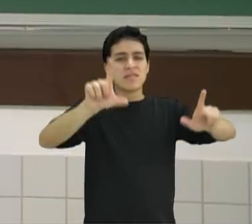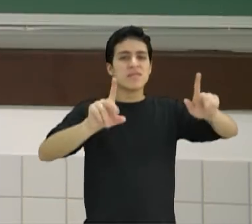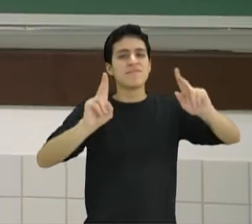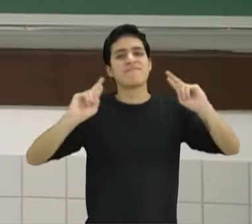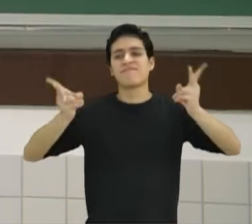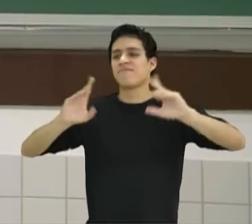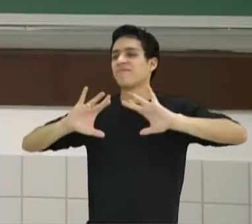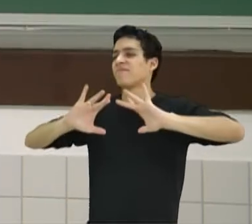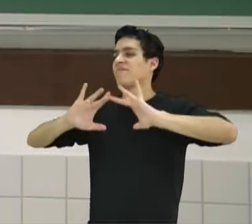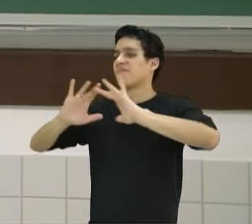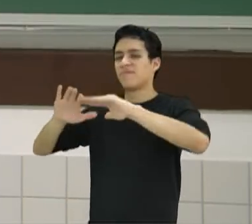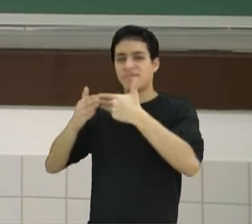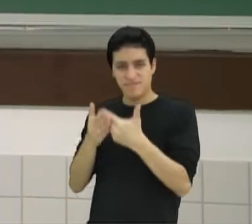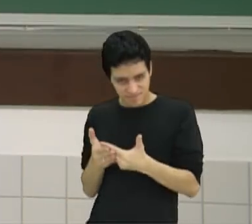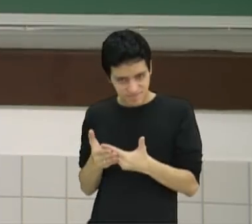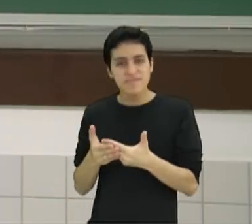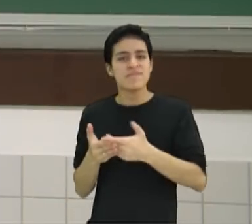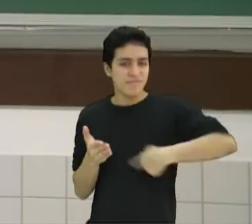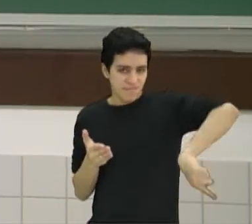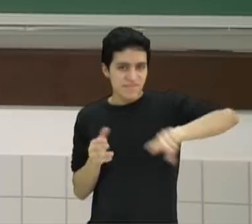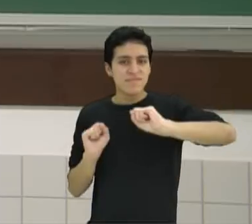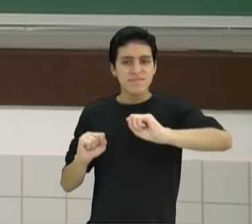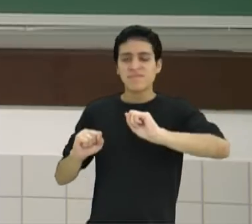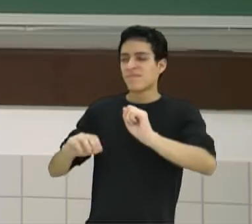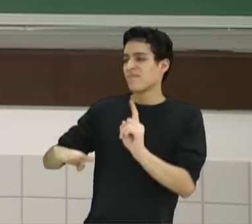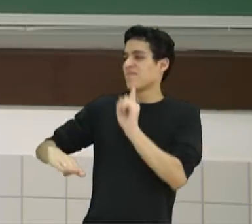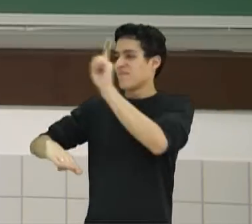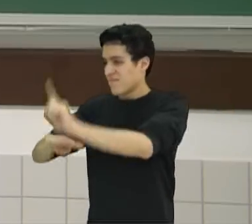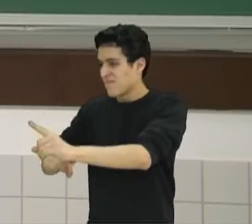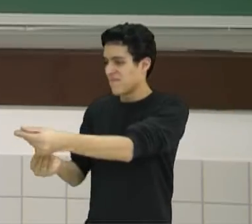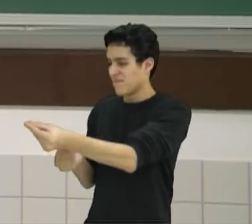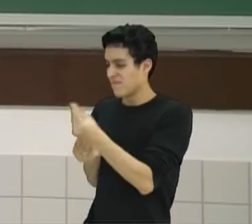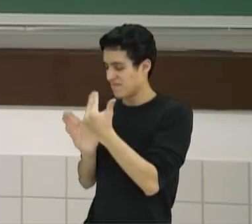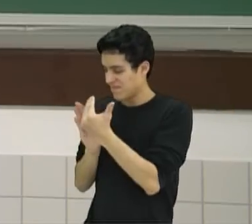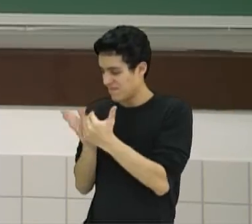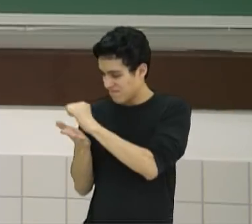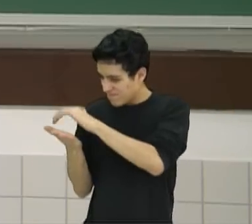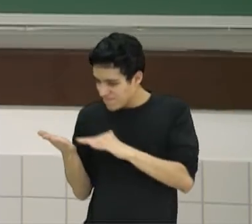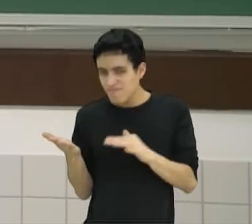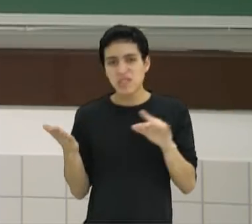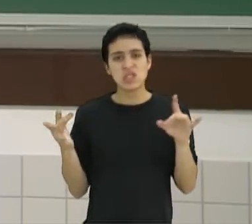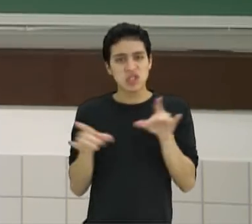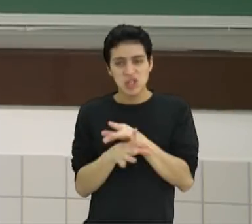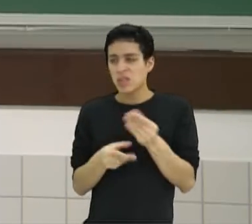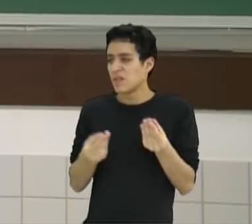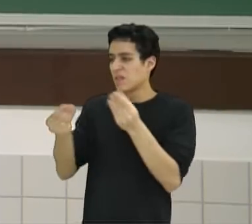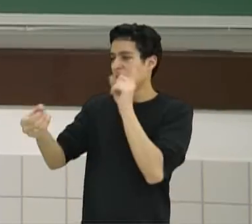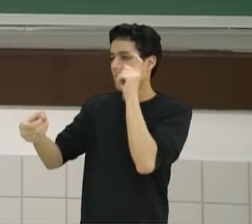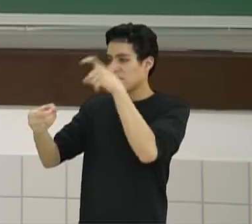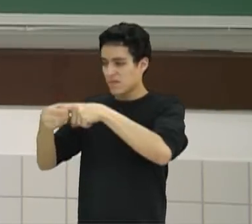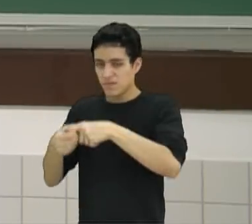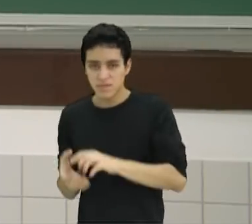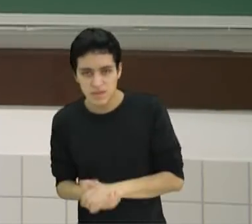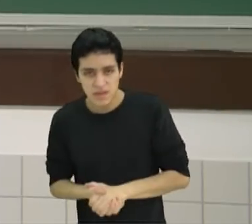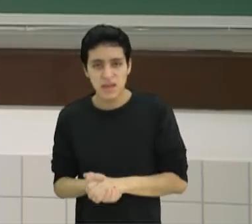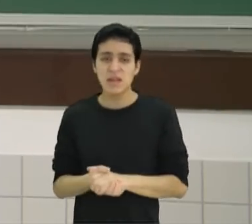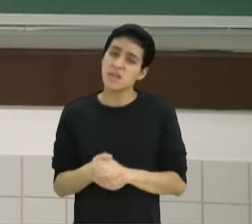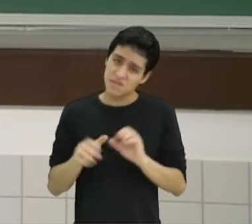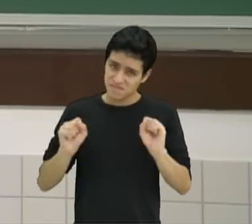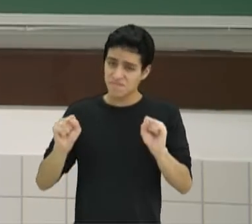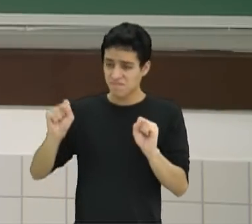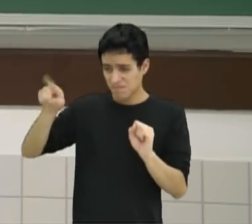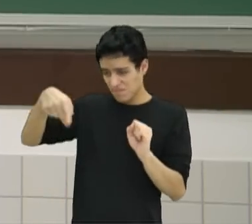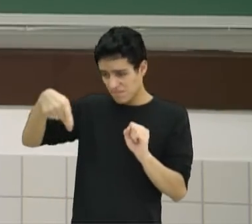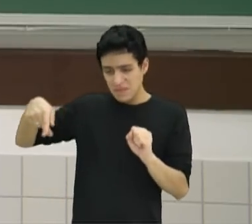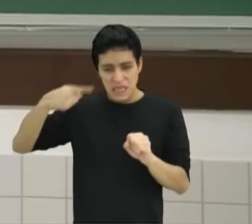com o seu colégio. Assim você pode retirar as listas de exercícios e também devolvê-las. E também poderá ser avaliado